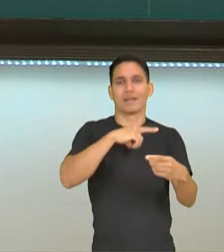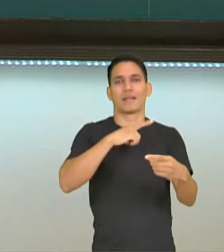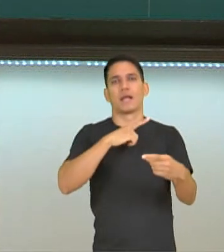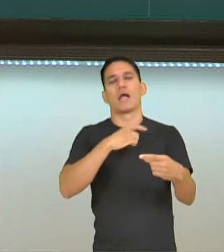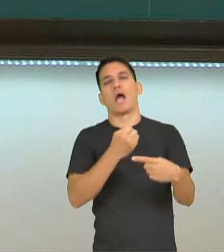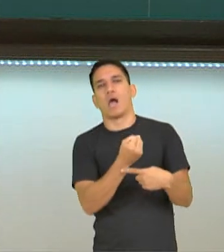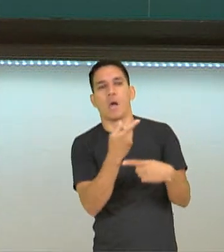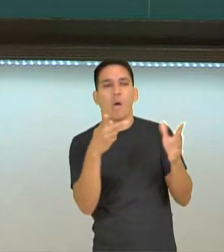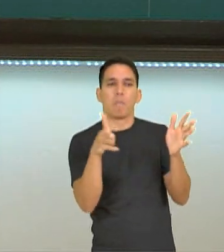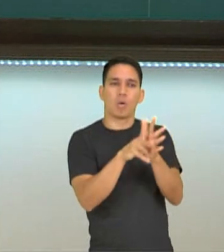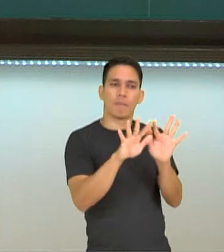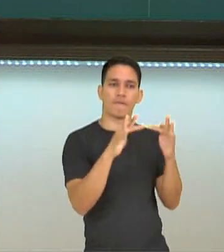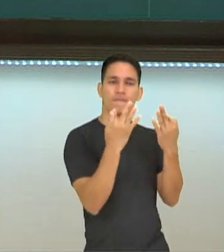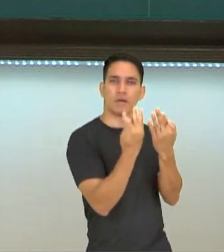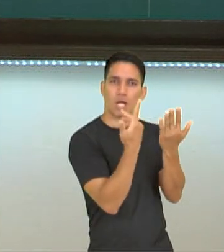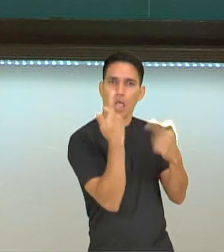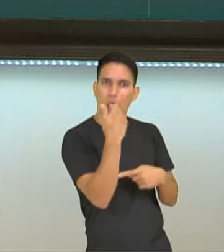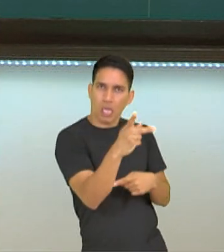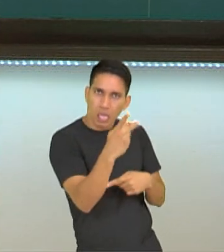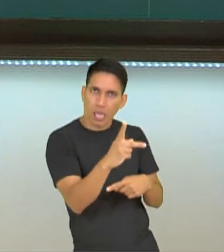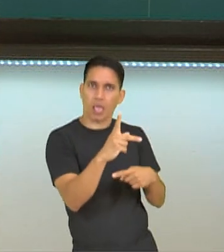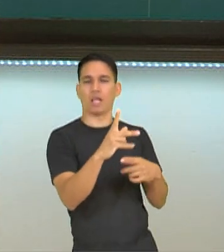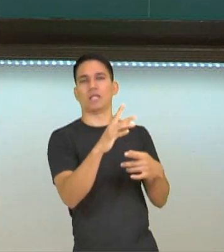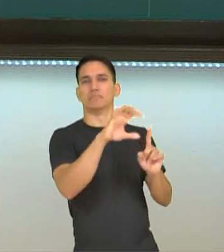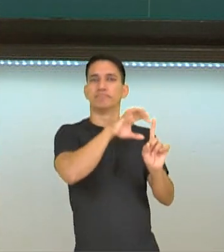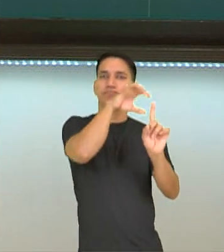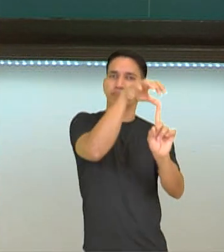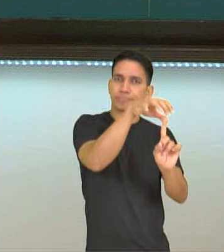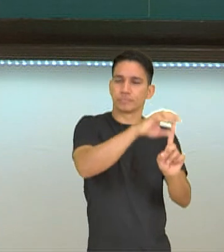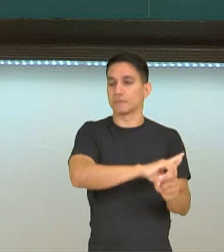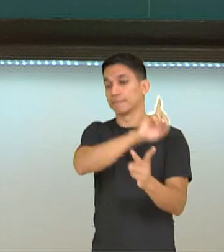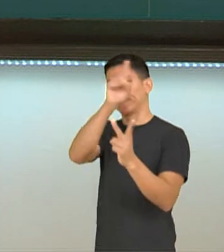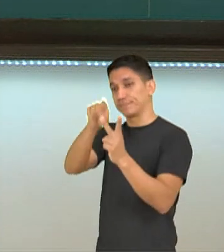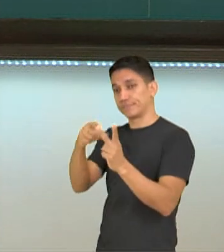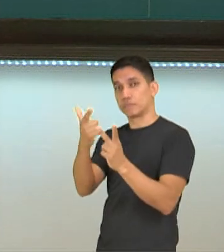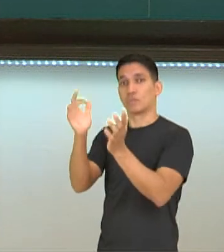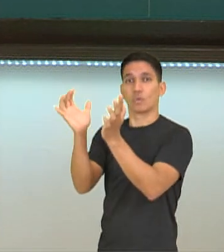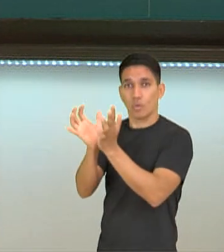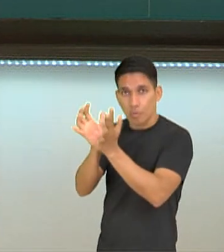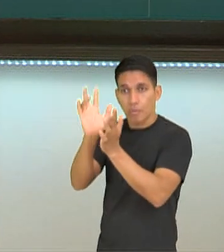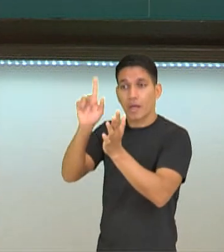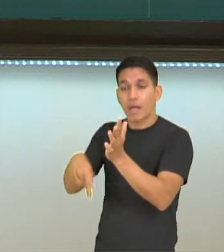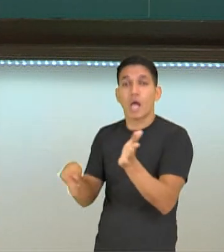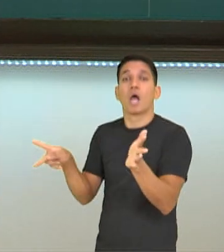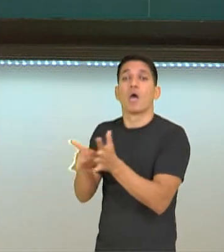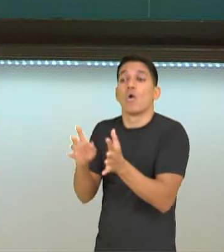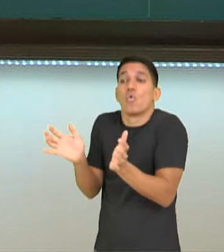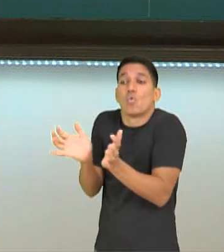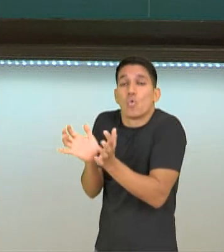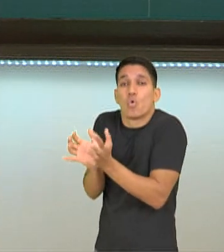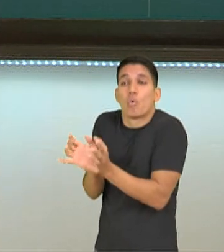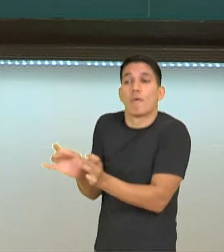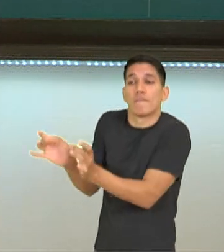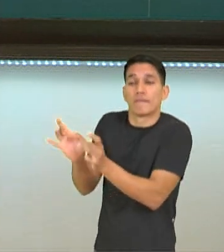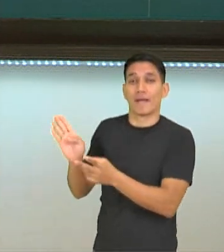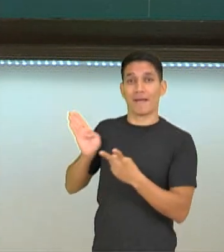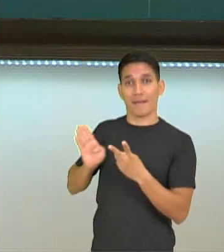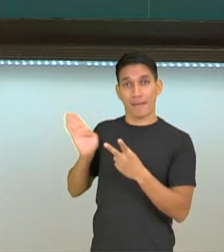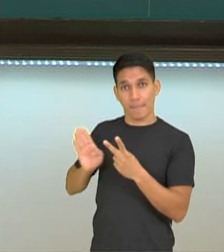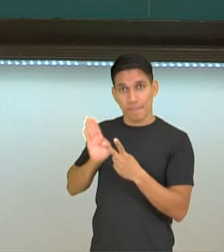pelos membros da nobreza, e a Câmara dos Comuns, que era composta pela burguesia e a